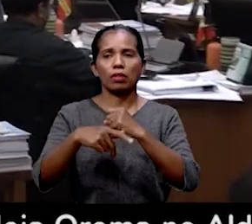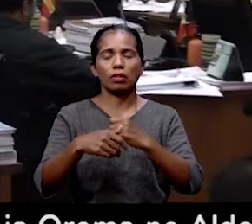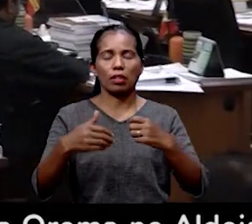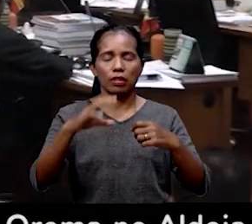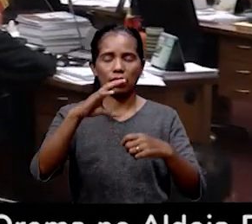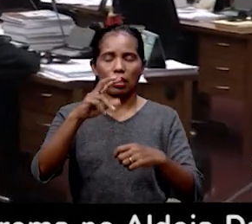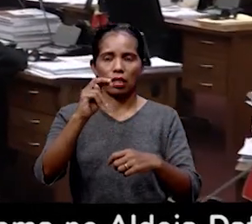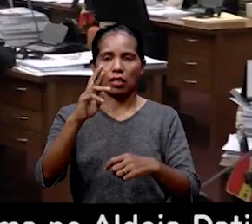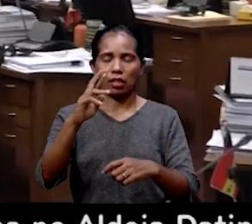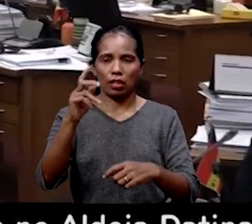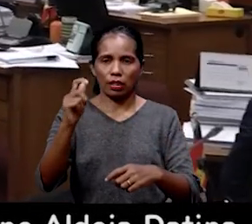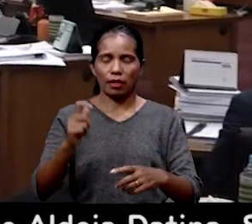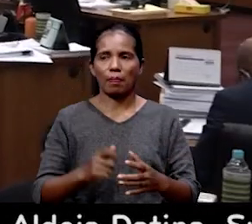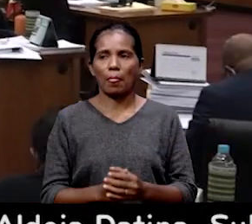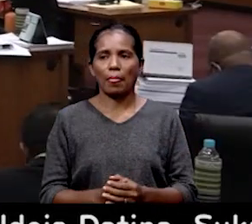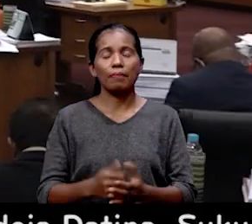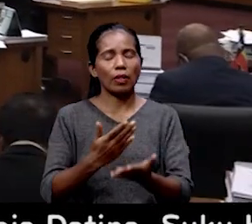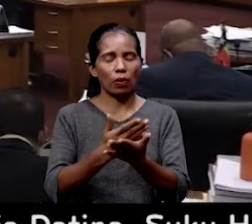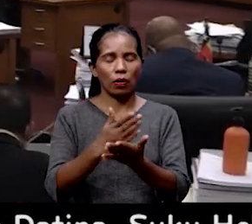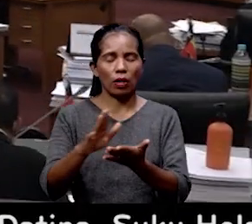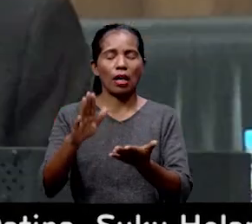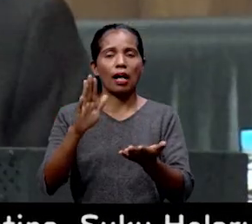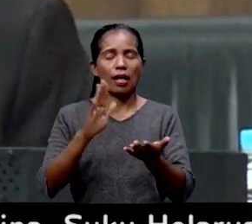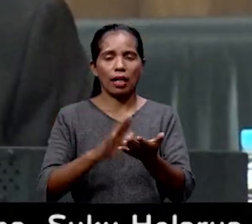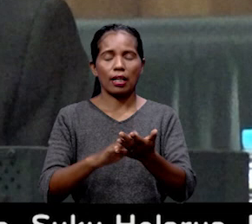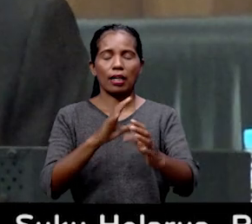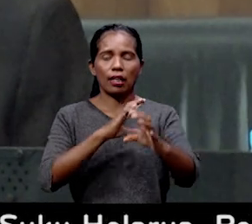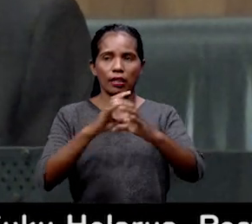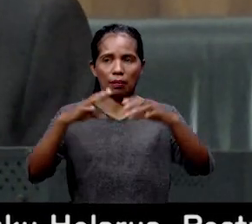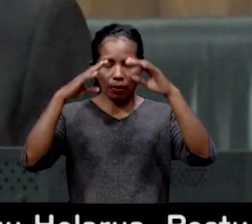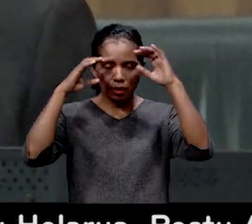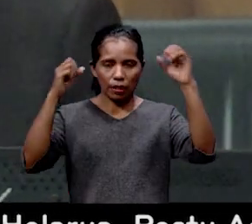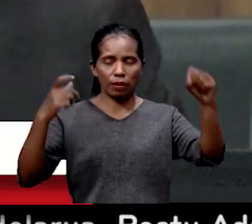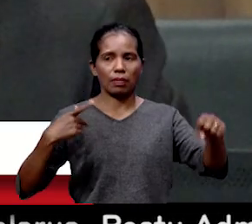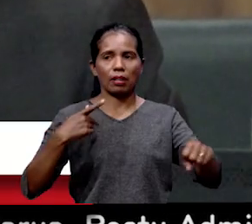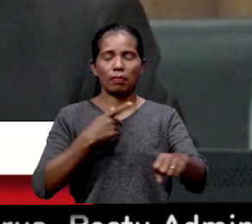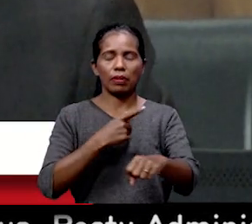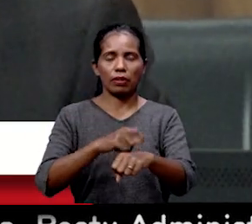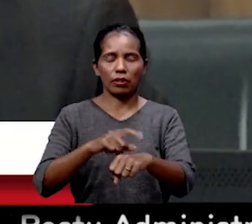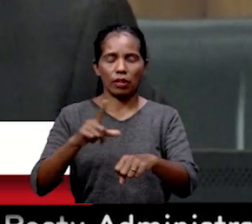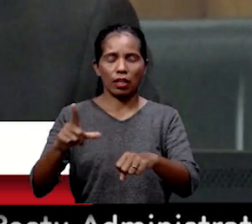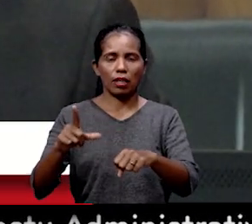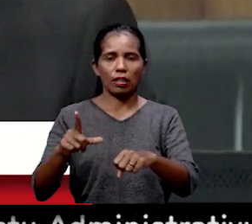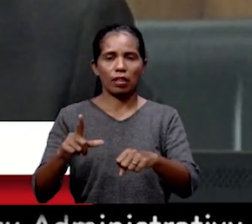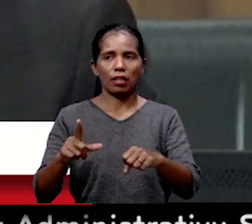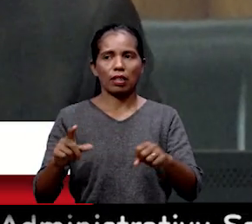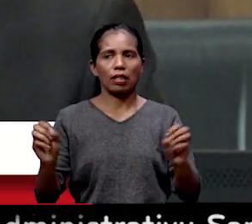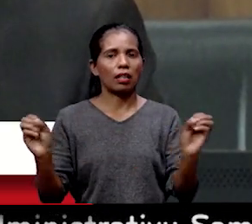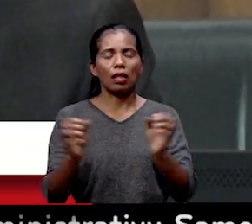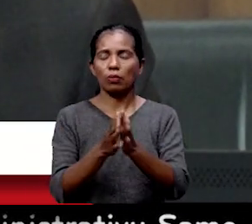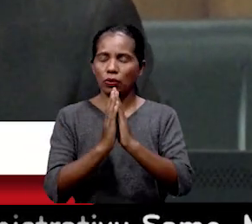CNRT. Sosa careta para presidente do parlamento, né? Cancela. Haula lá uso tan